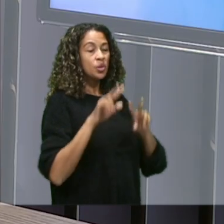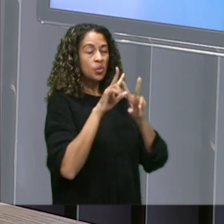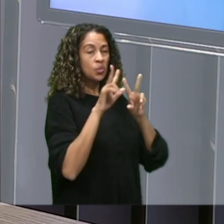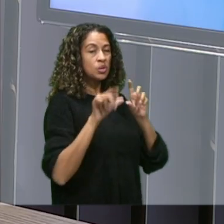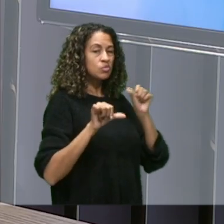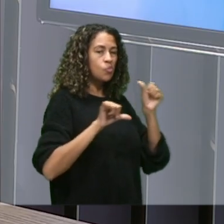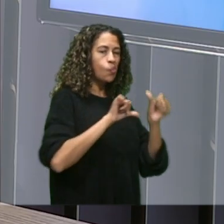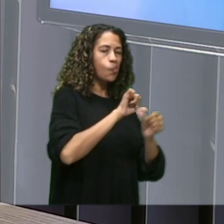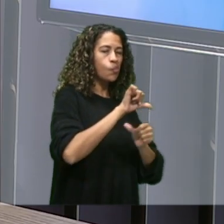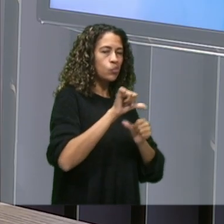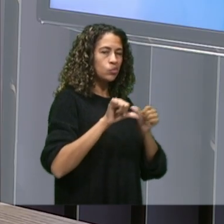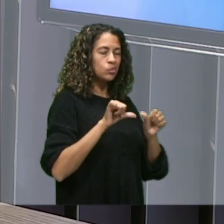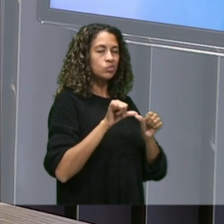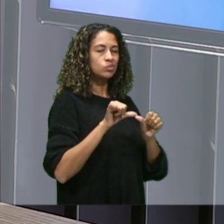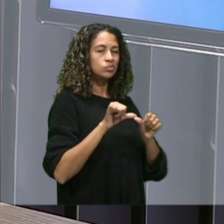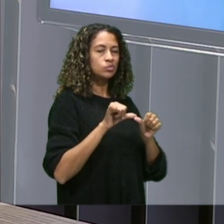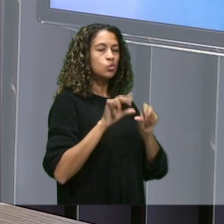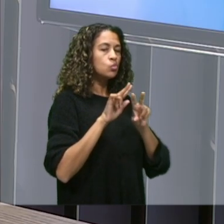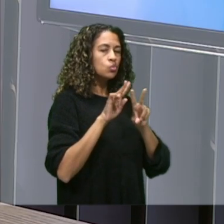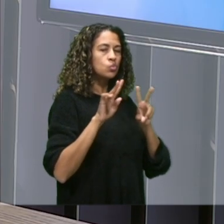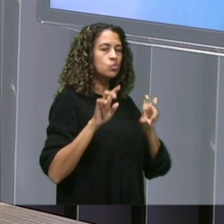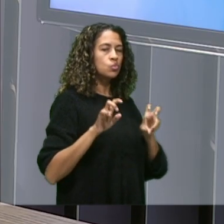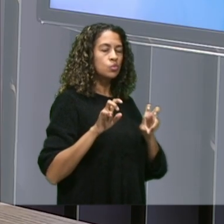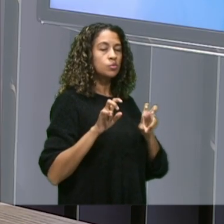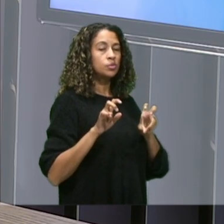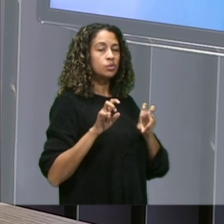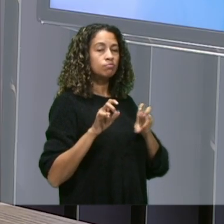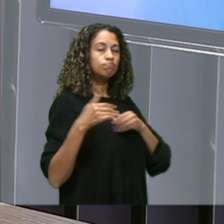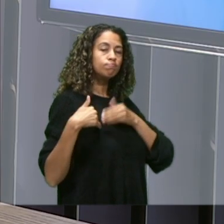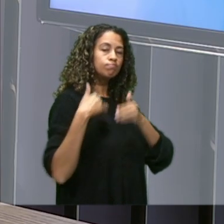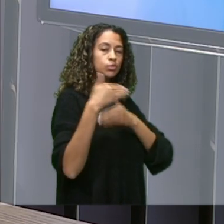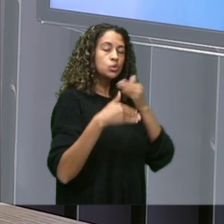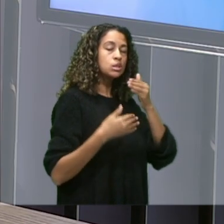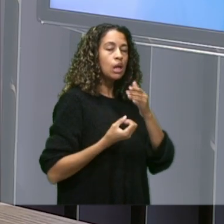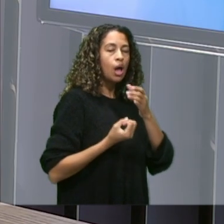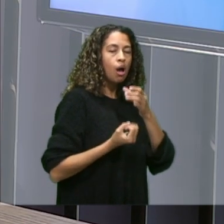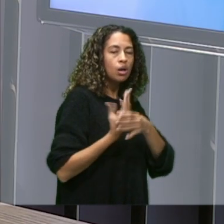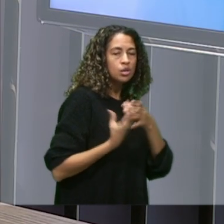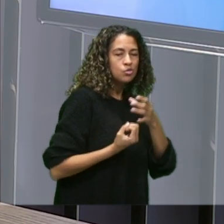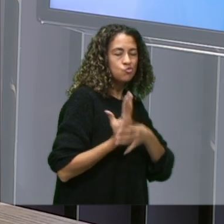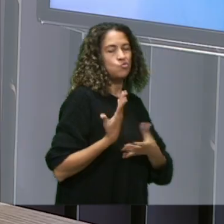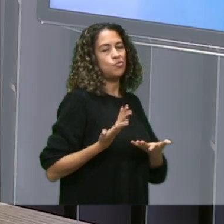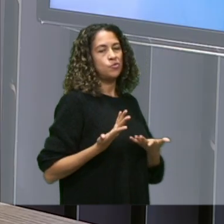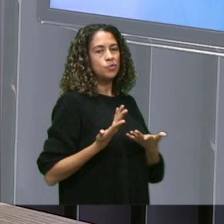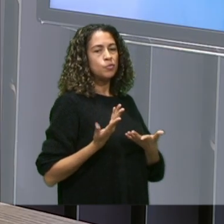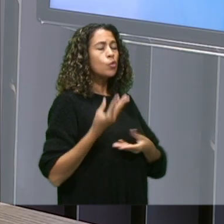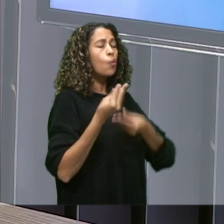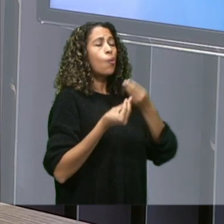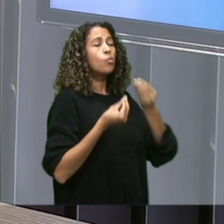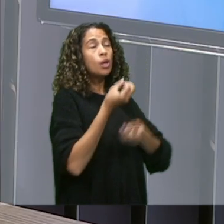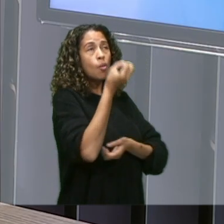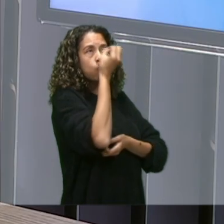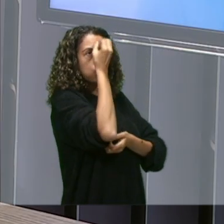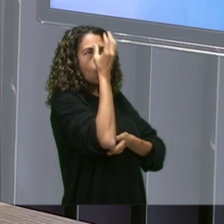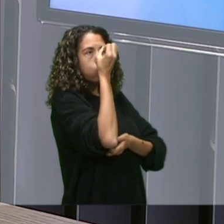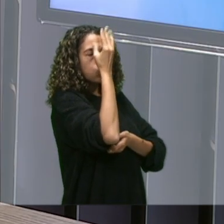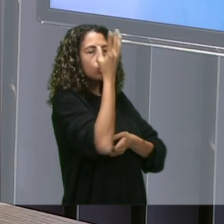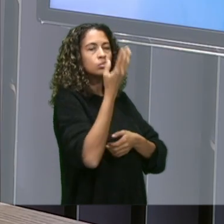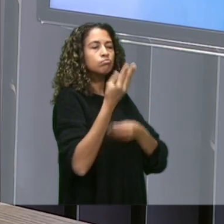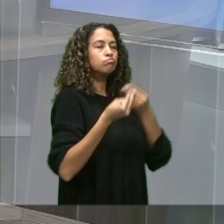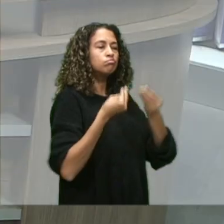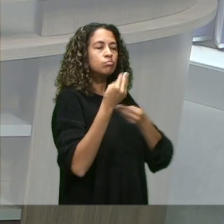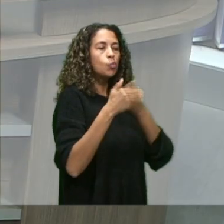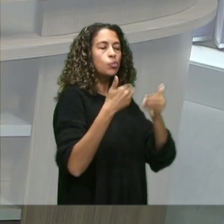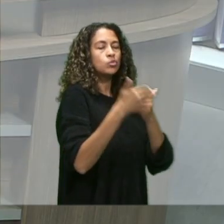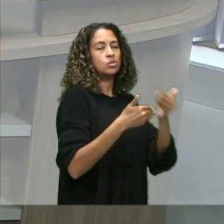nem tanto, a questão do processo criativo. Como é que é o processo criativo